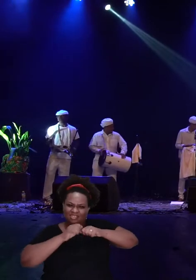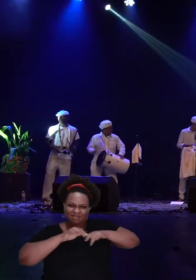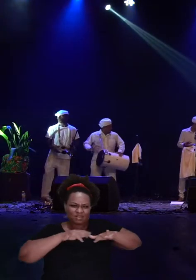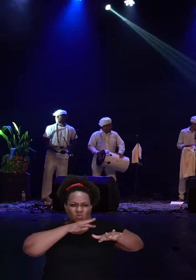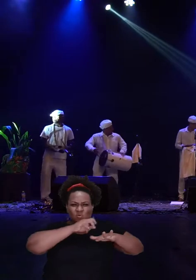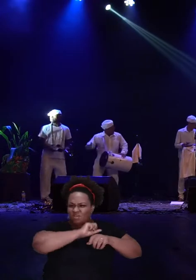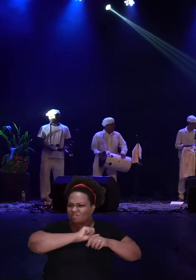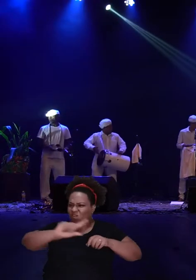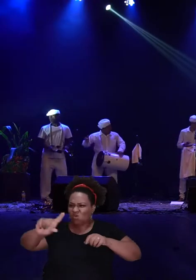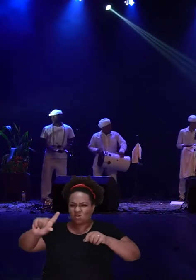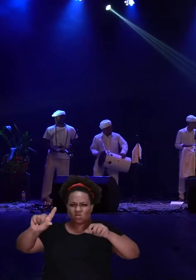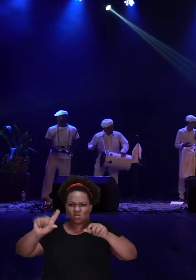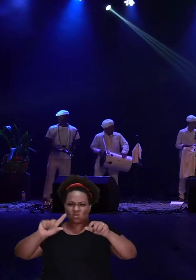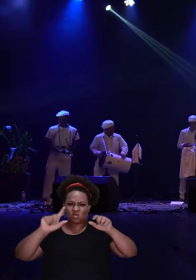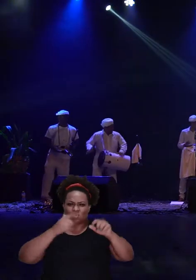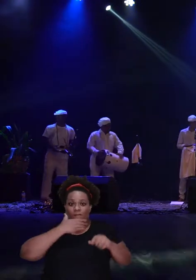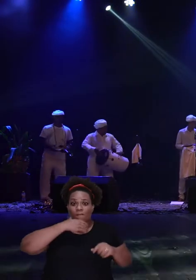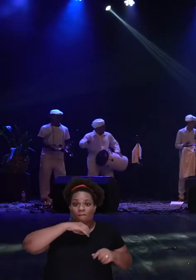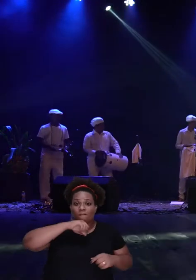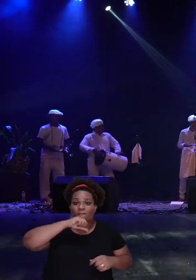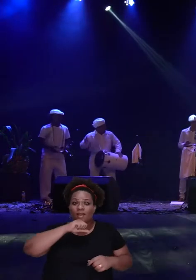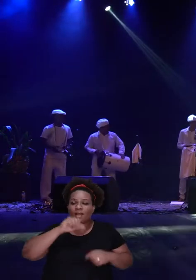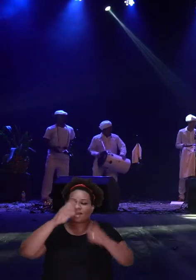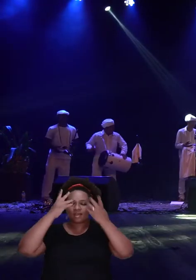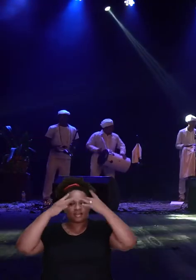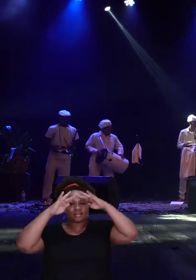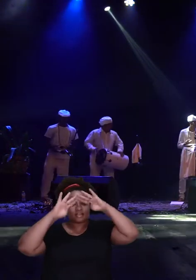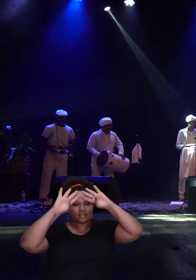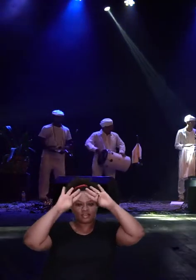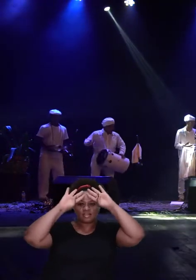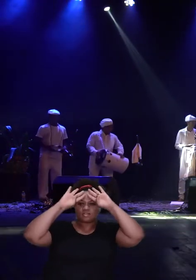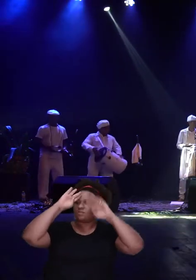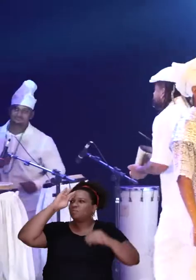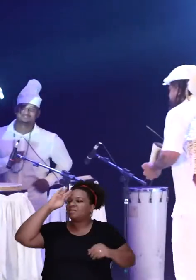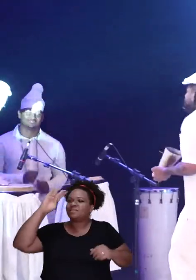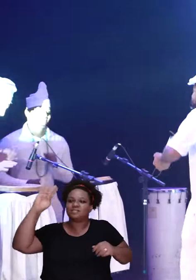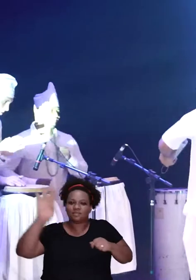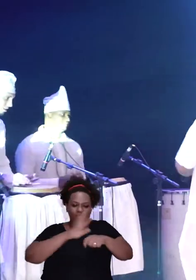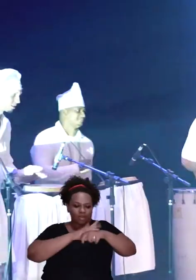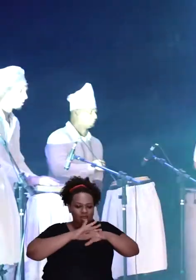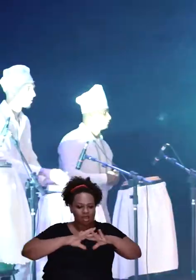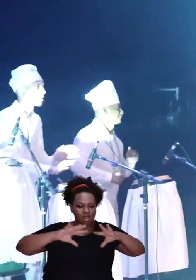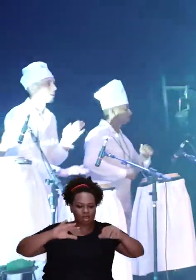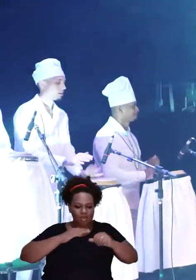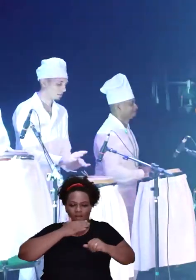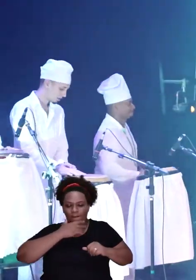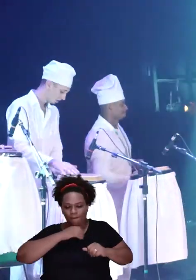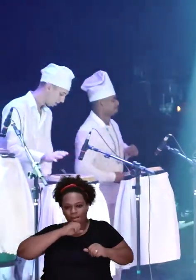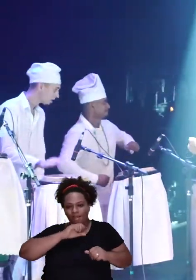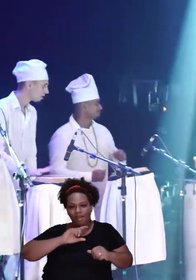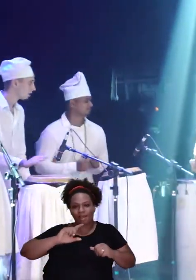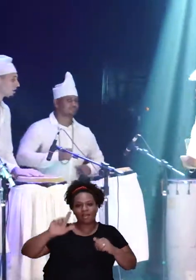é o grande pai furador meu pai Omolú